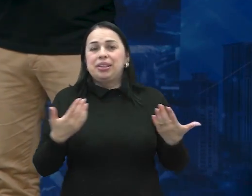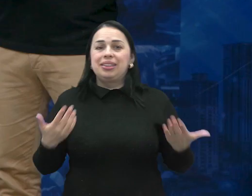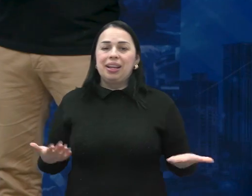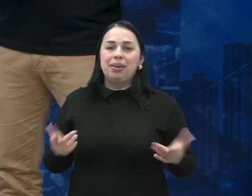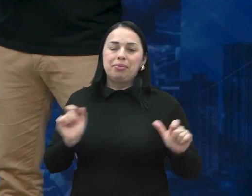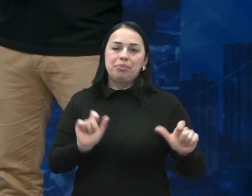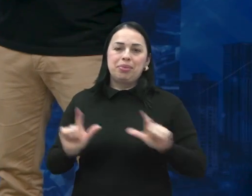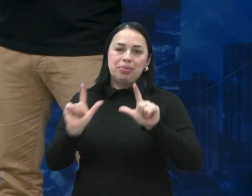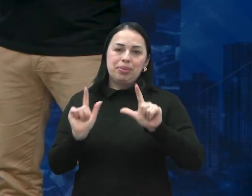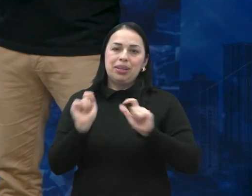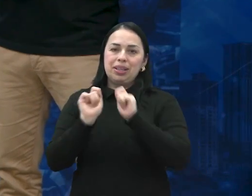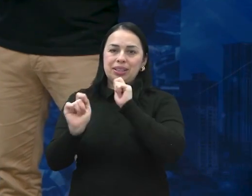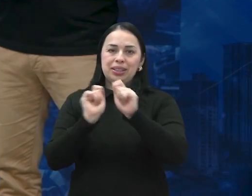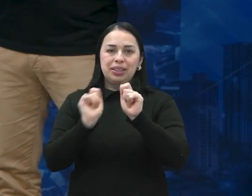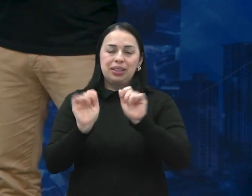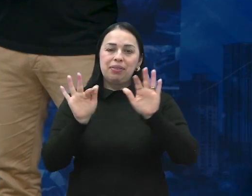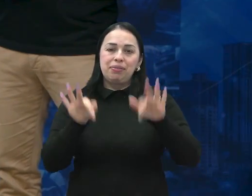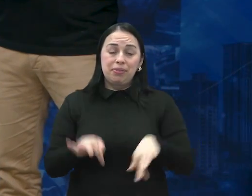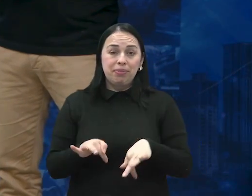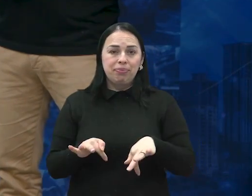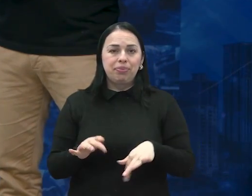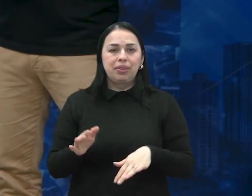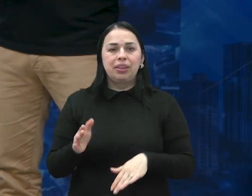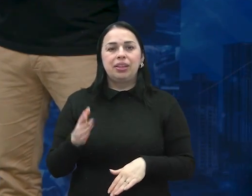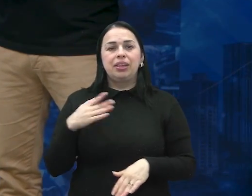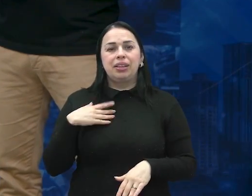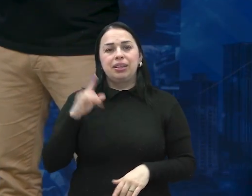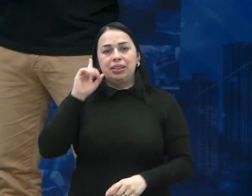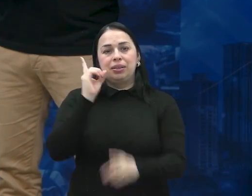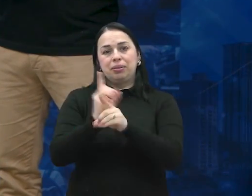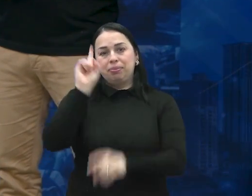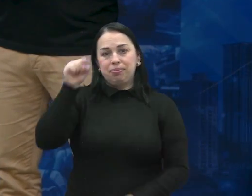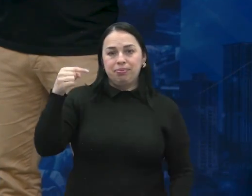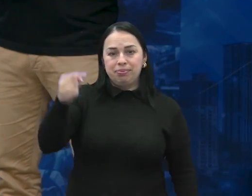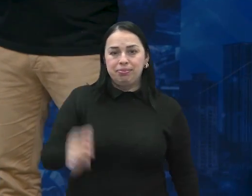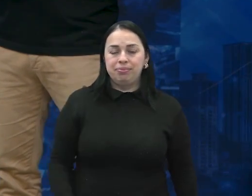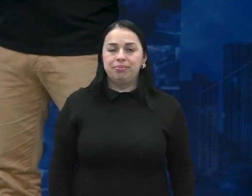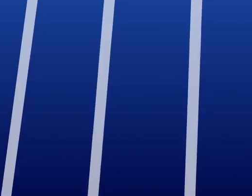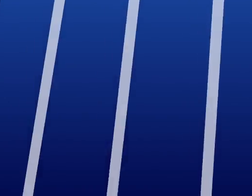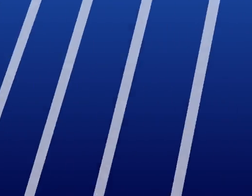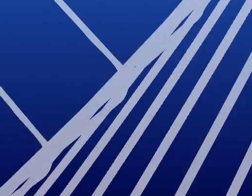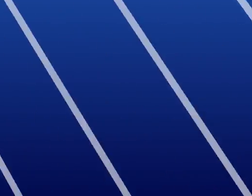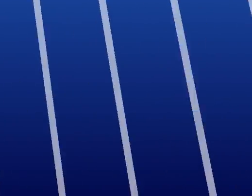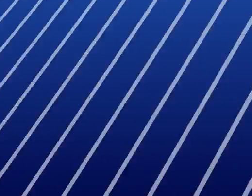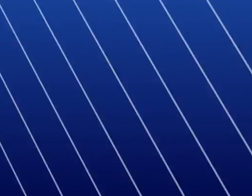é isso, pessoal. O Boletim Entrevista de hoje fica por aqui. Até uma próxima. Tchau, tchau.